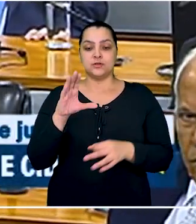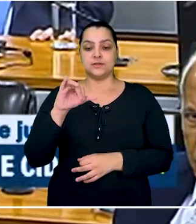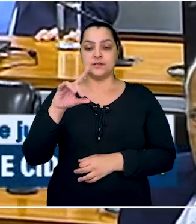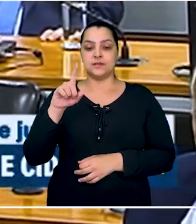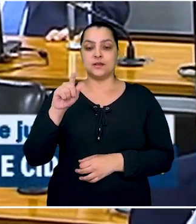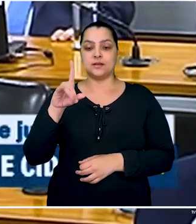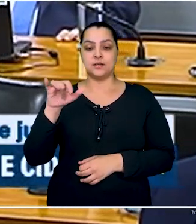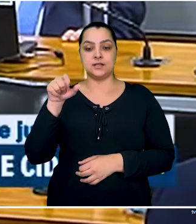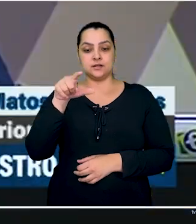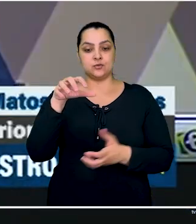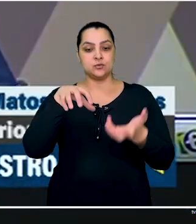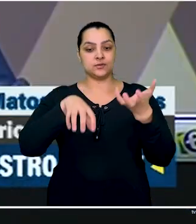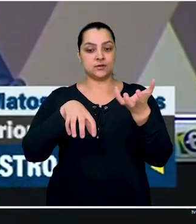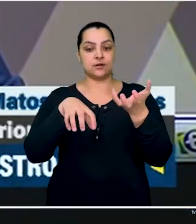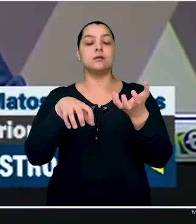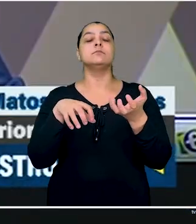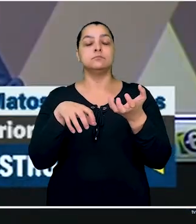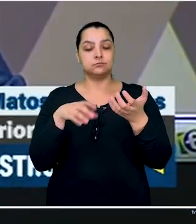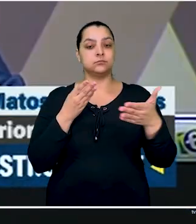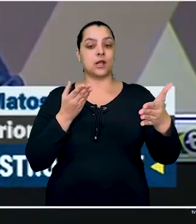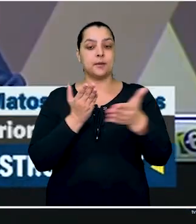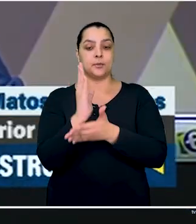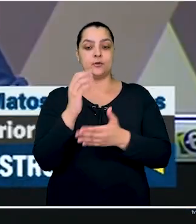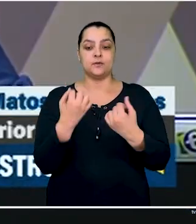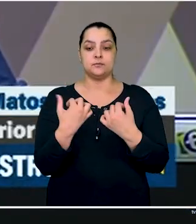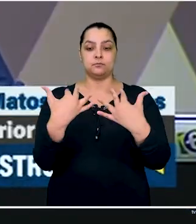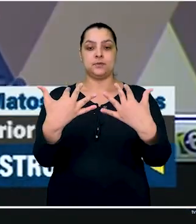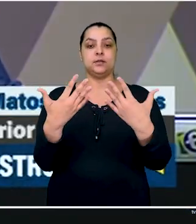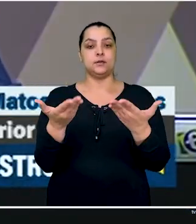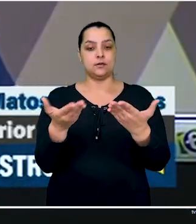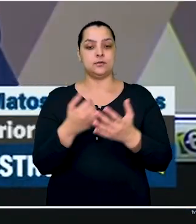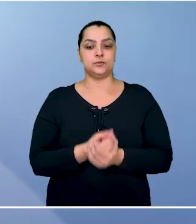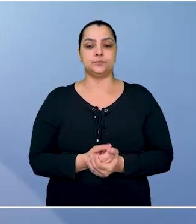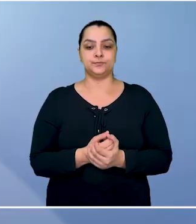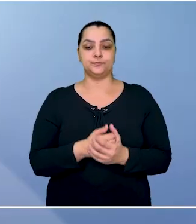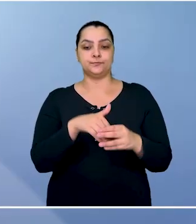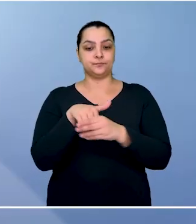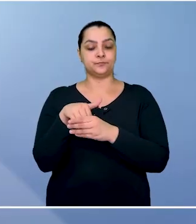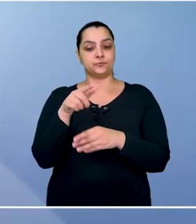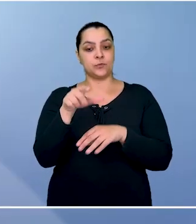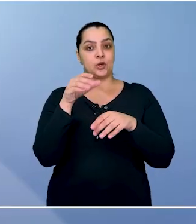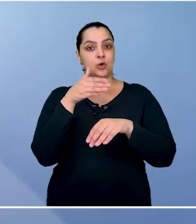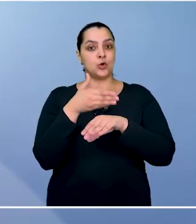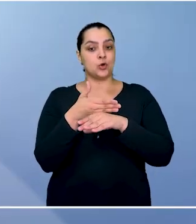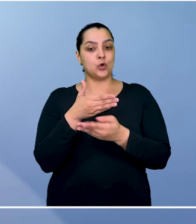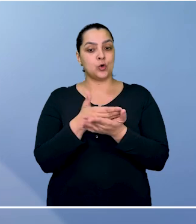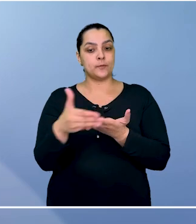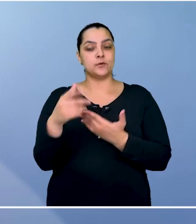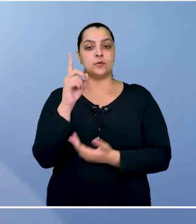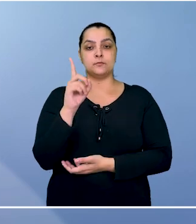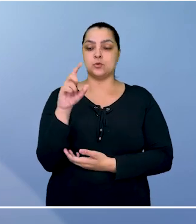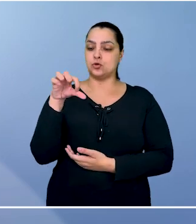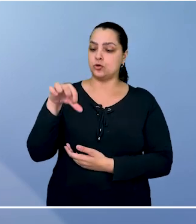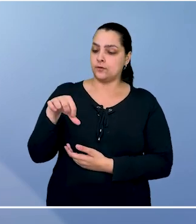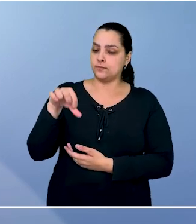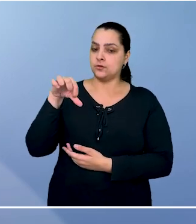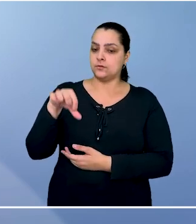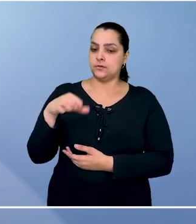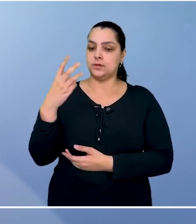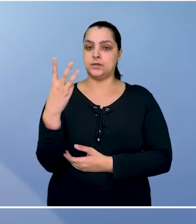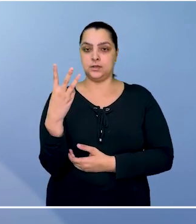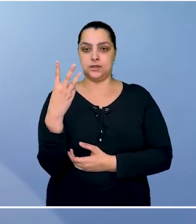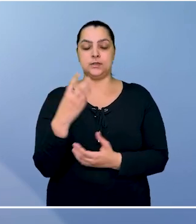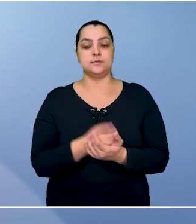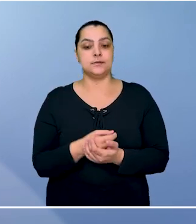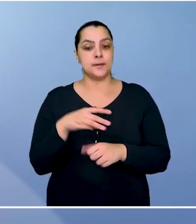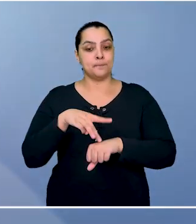e Cidadania do Senado, a indicação foi aprovada pelo plenário da Casa. Gonçalves iniciou a carreira em